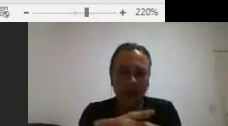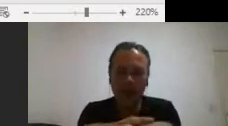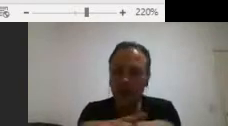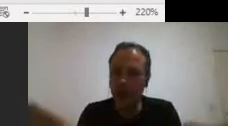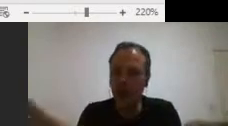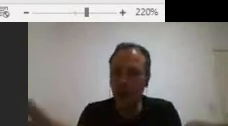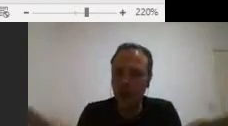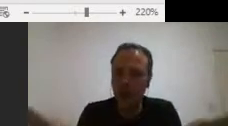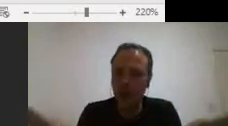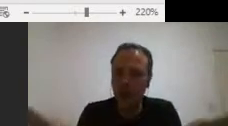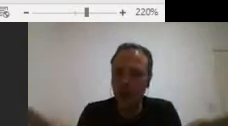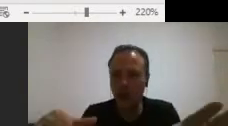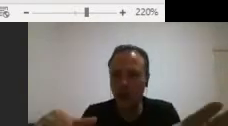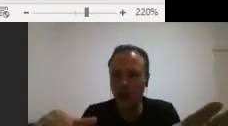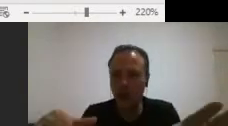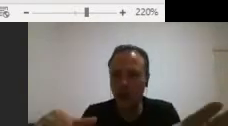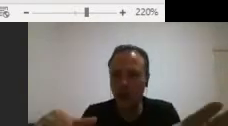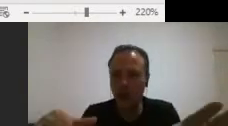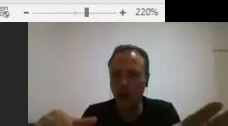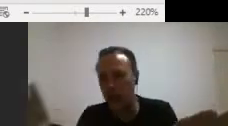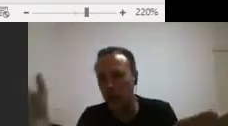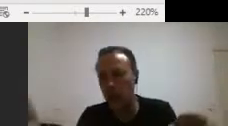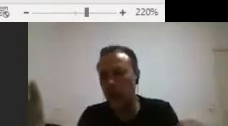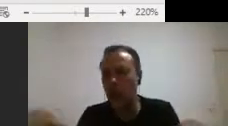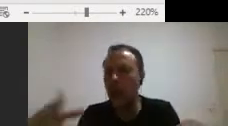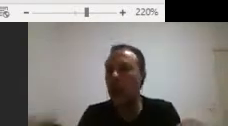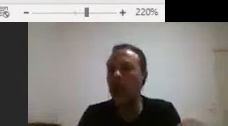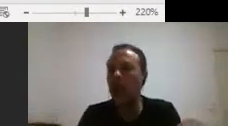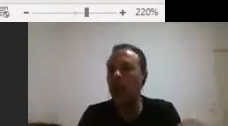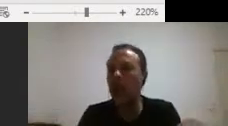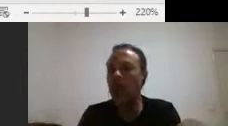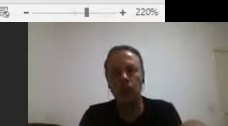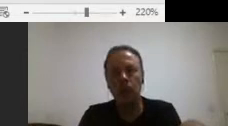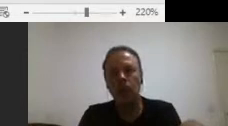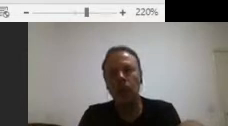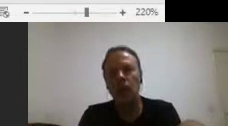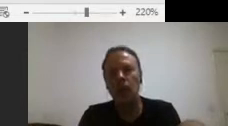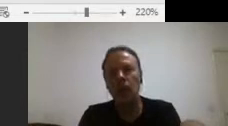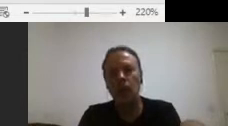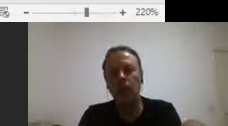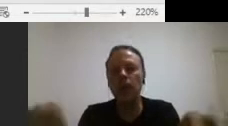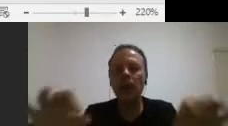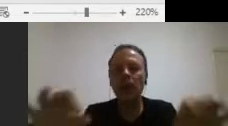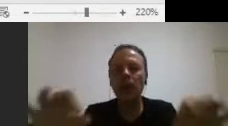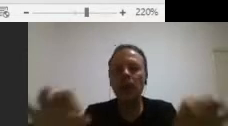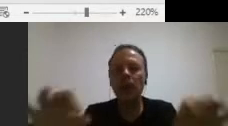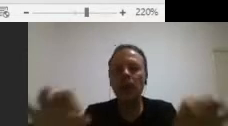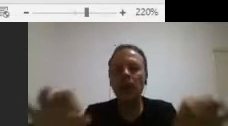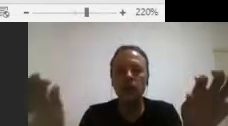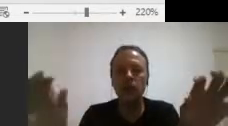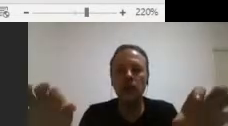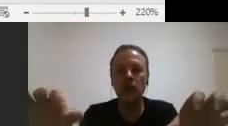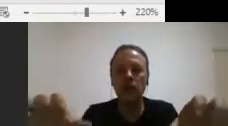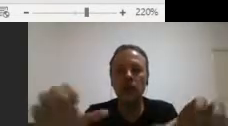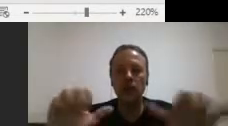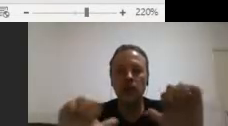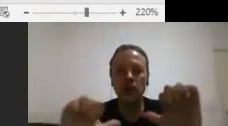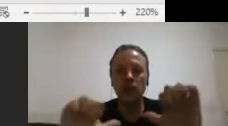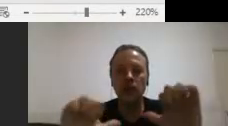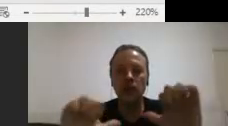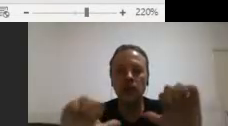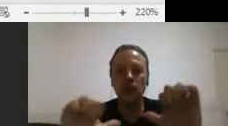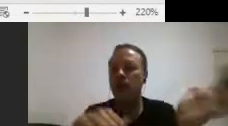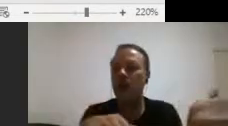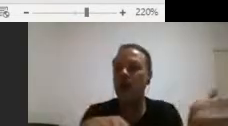que vai ser sempre código, né? Código 1, 2, 3, 4, 5, que nem o RA de vocês. Não aparece o CPF de vocês